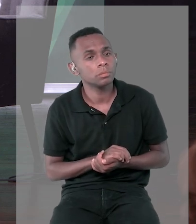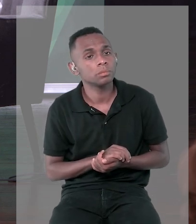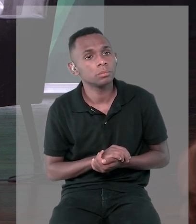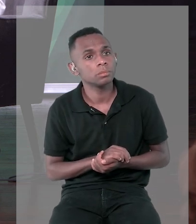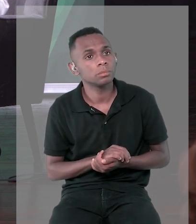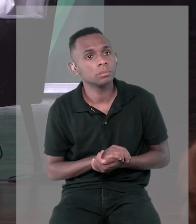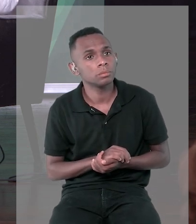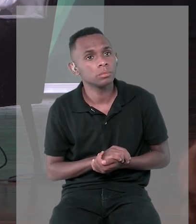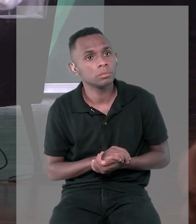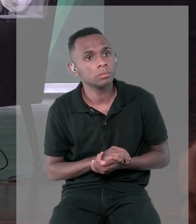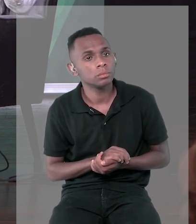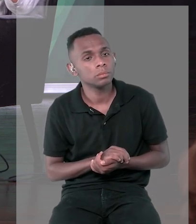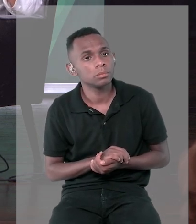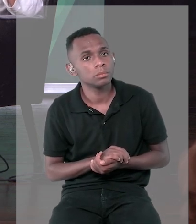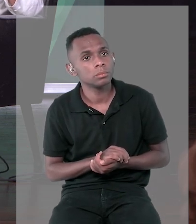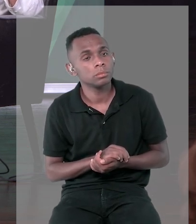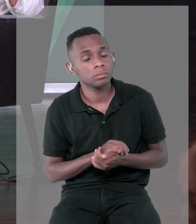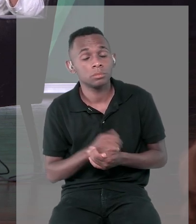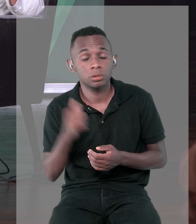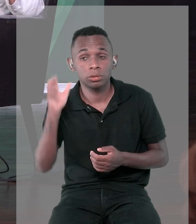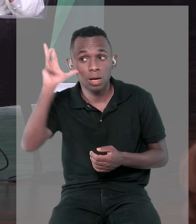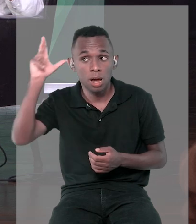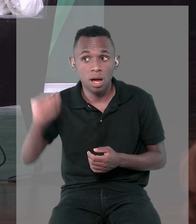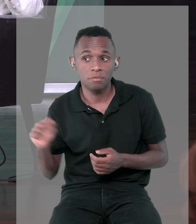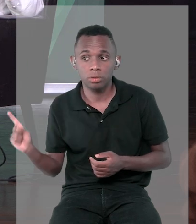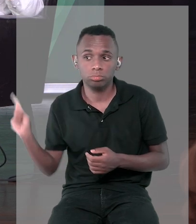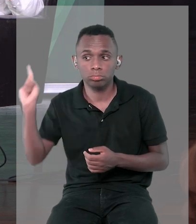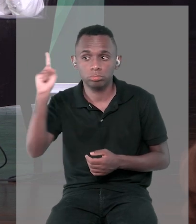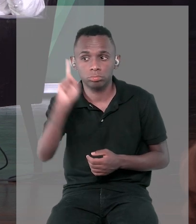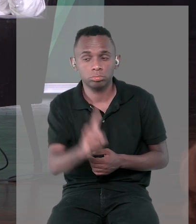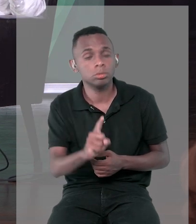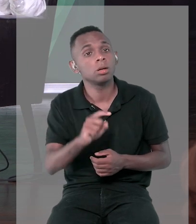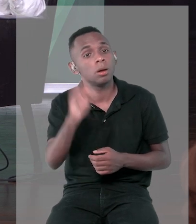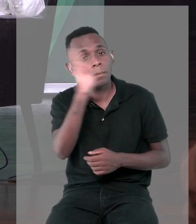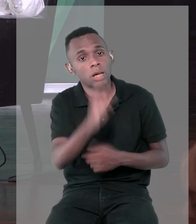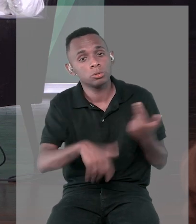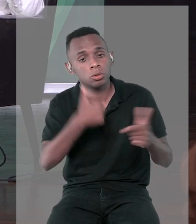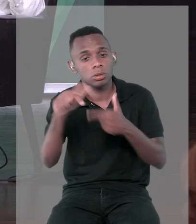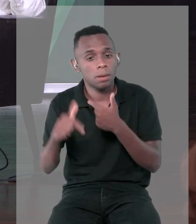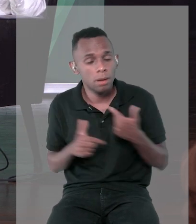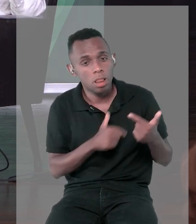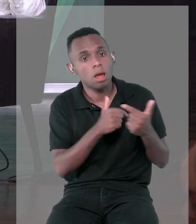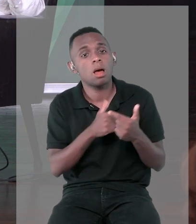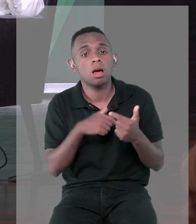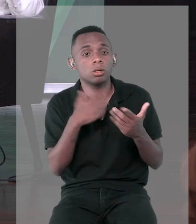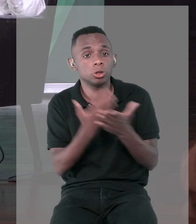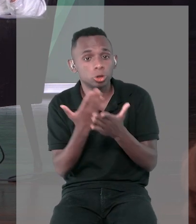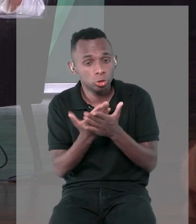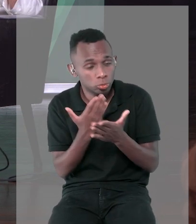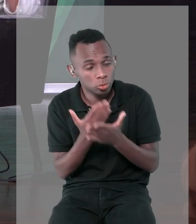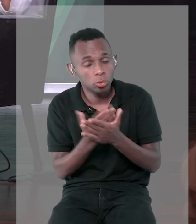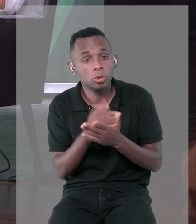uma Sara, que veio da África para o Brasil, foi empregada doméstica, estudou